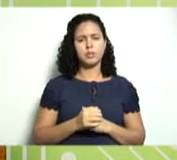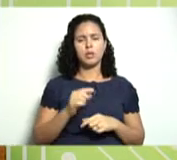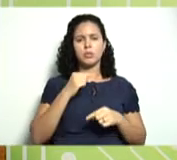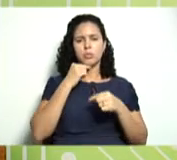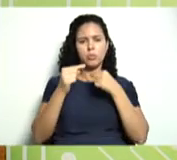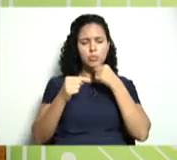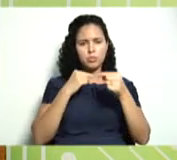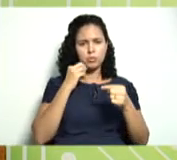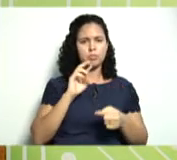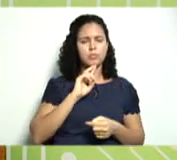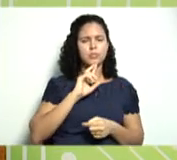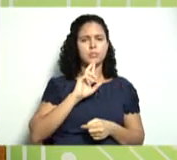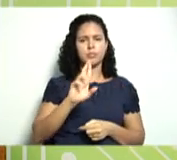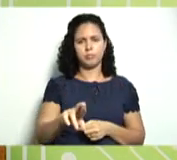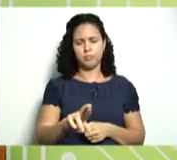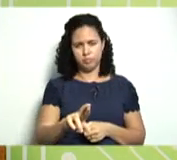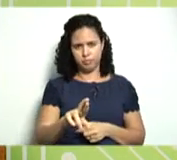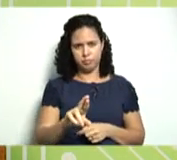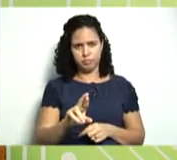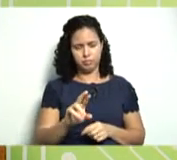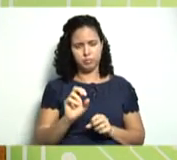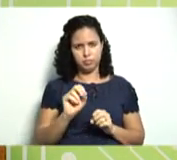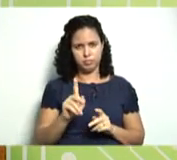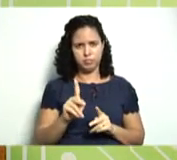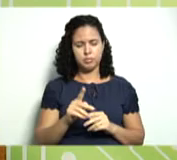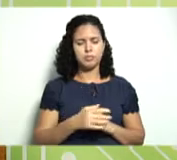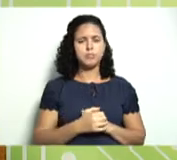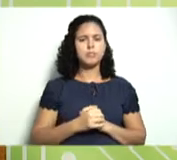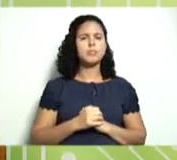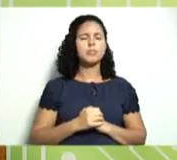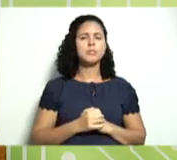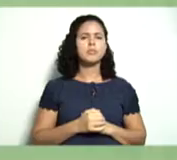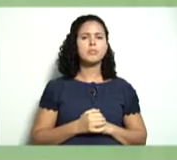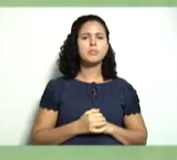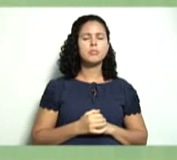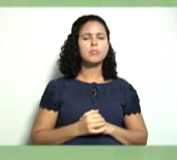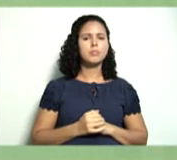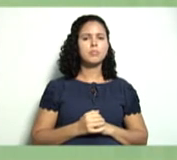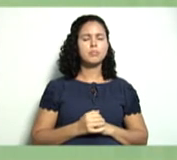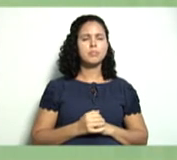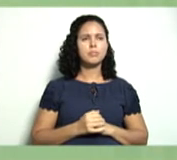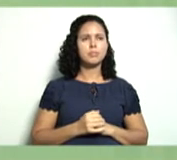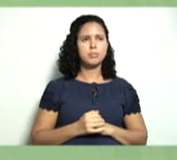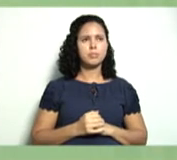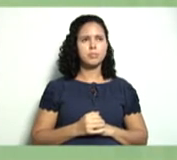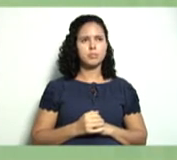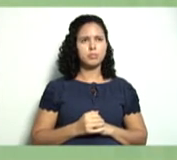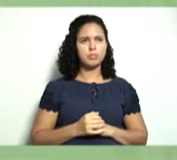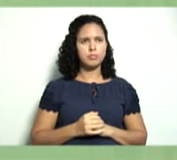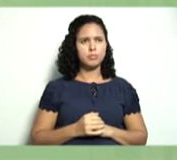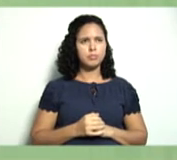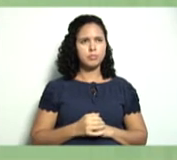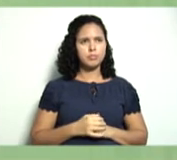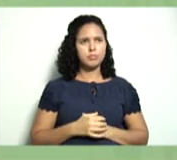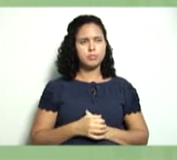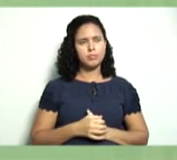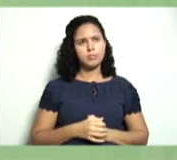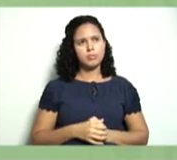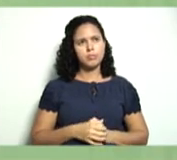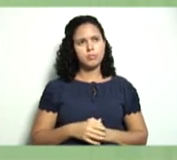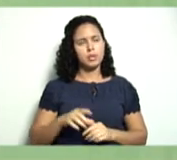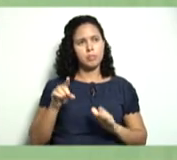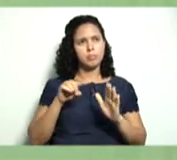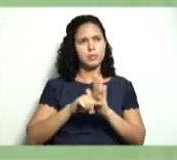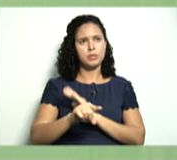algumas dúvidas de alguns participantes nesta altura isso mesmo professor bom vamos lá então a